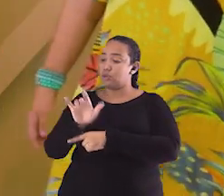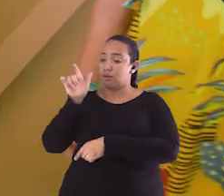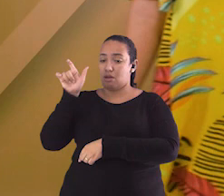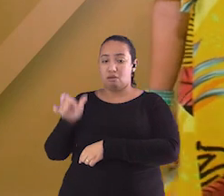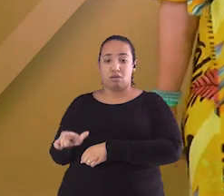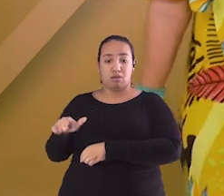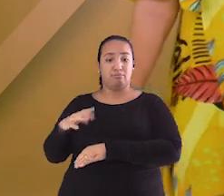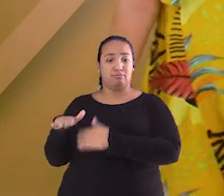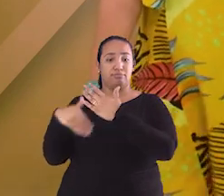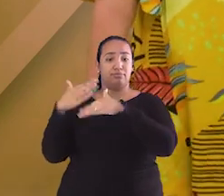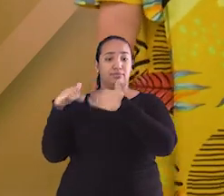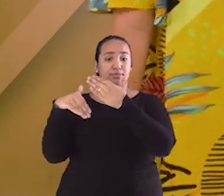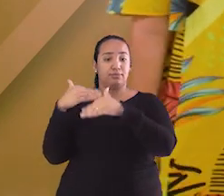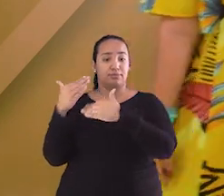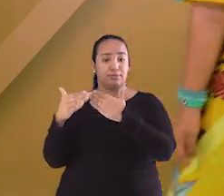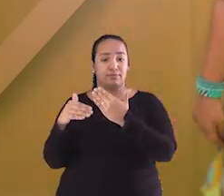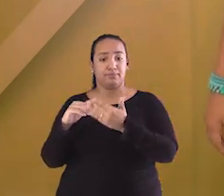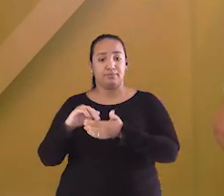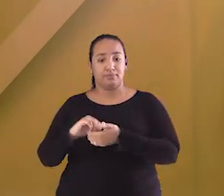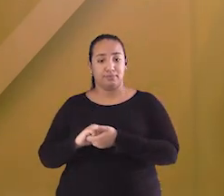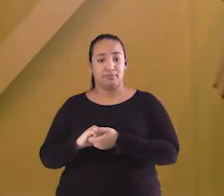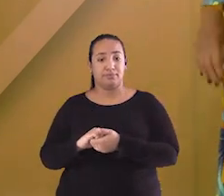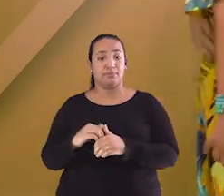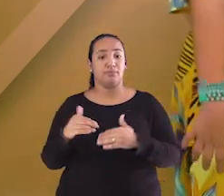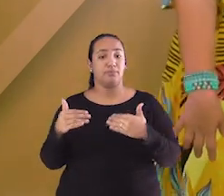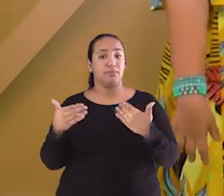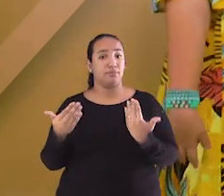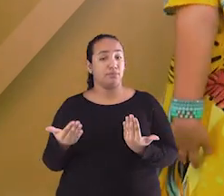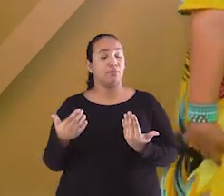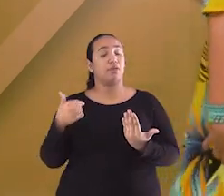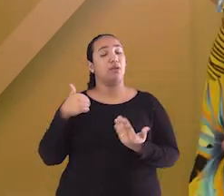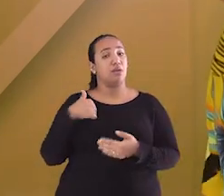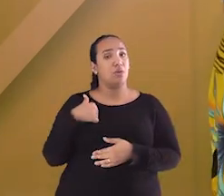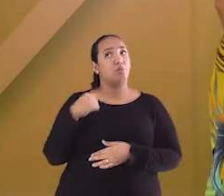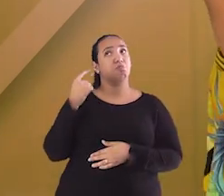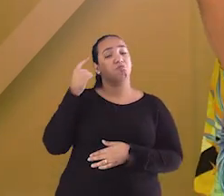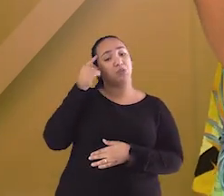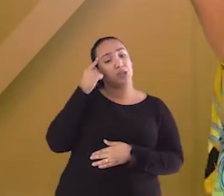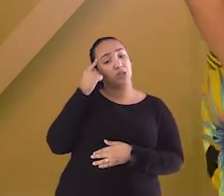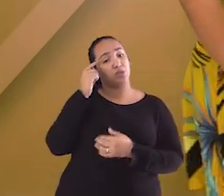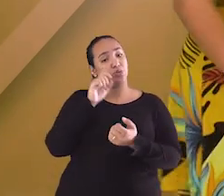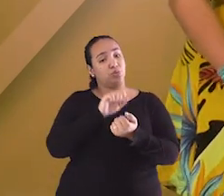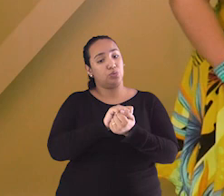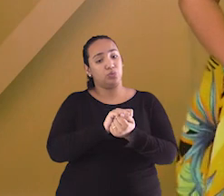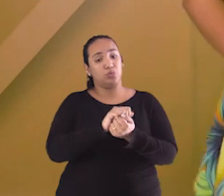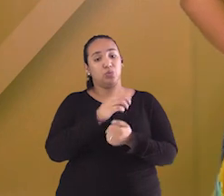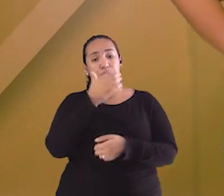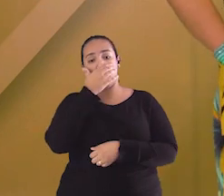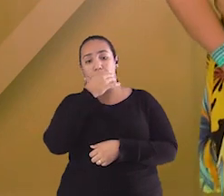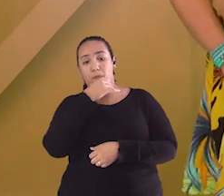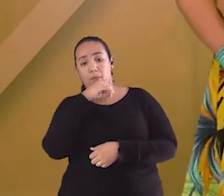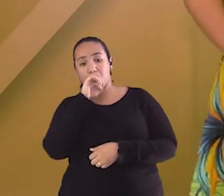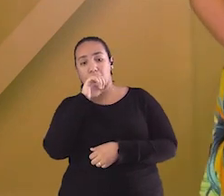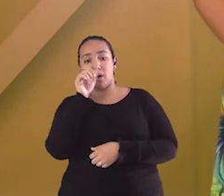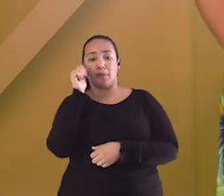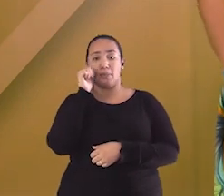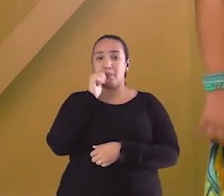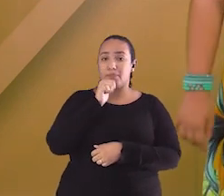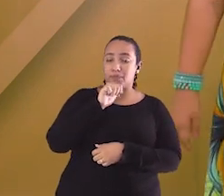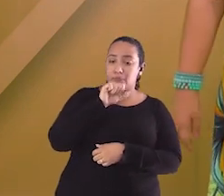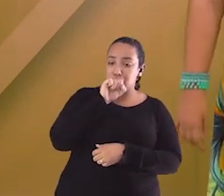desenvolver. Então, nesse pensamento, eu e alguns pais nos ajuntamos